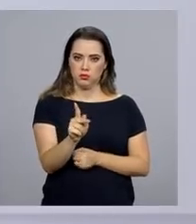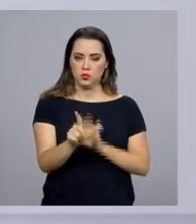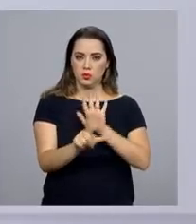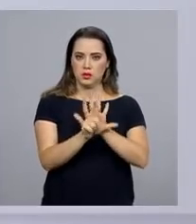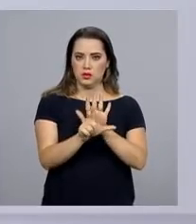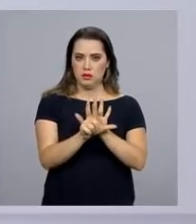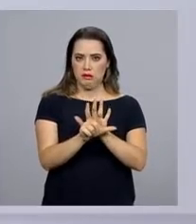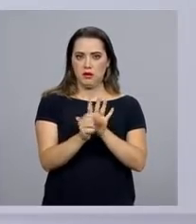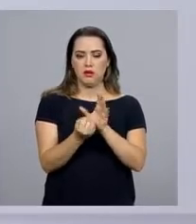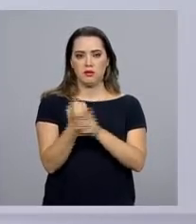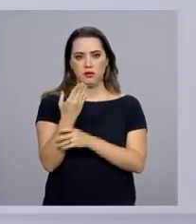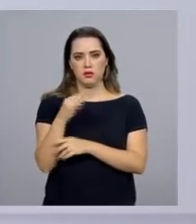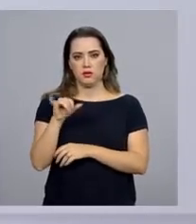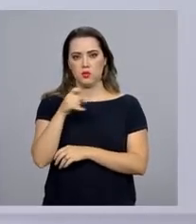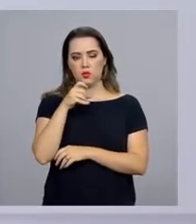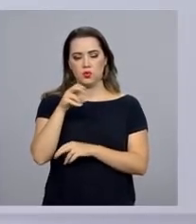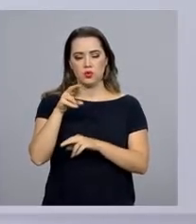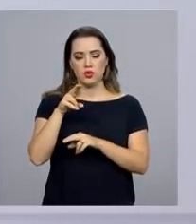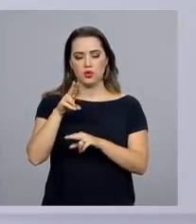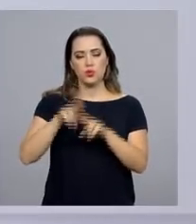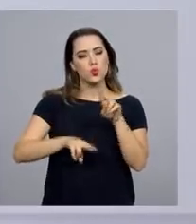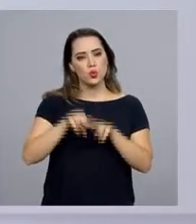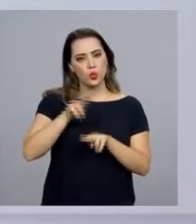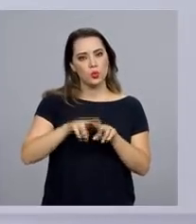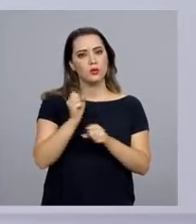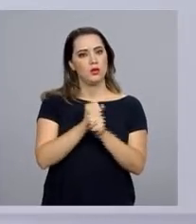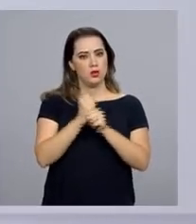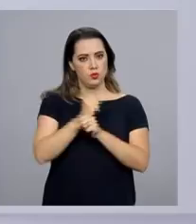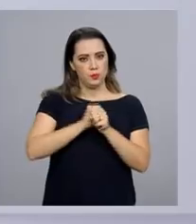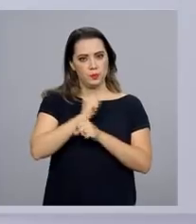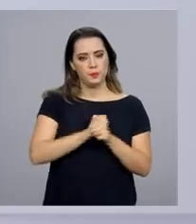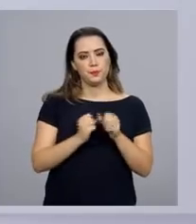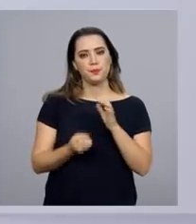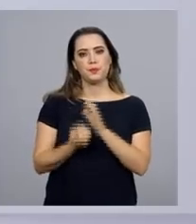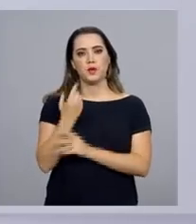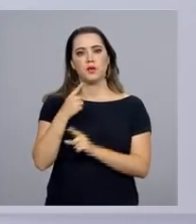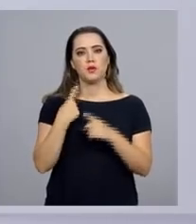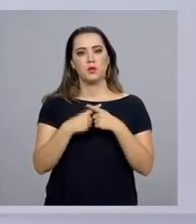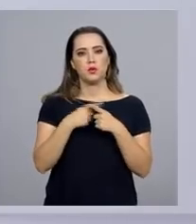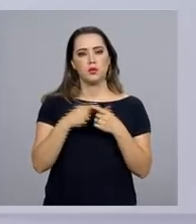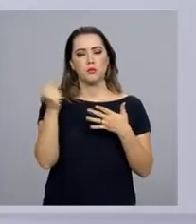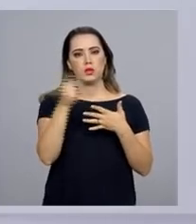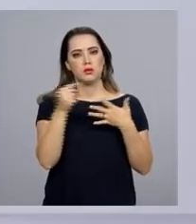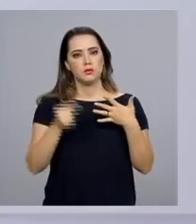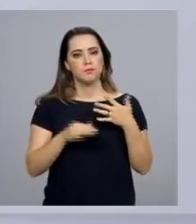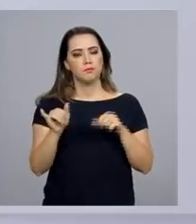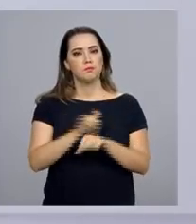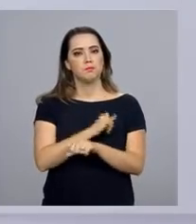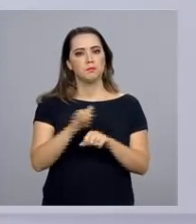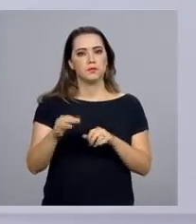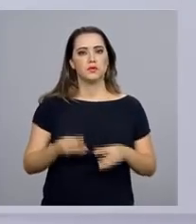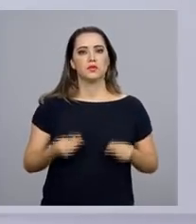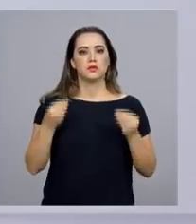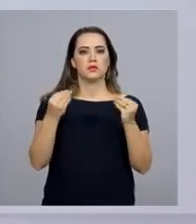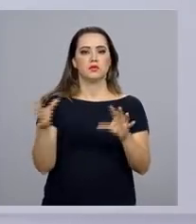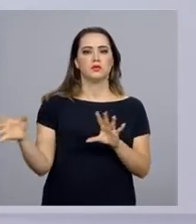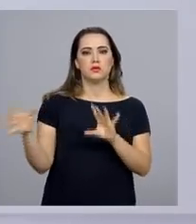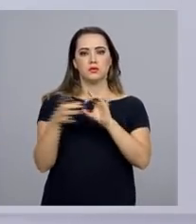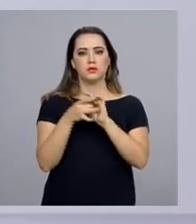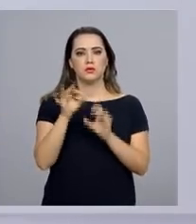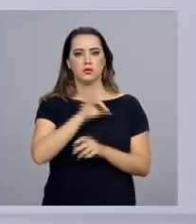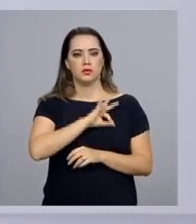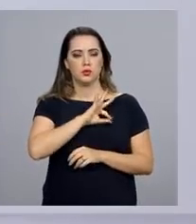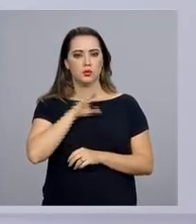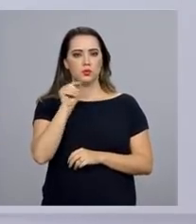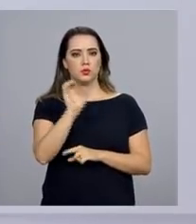do super de junho deste ano o sistema foi criado entre outras medidas para definir estratégias que garantam a integração das